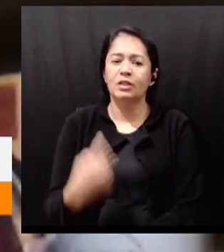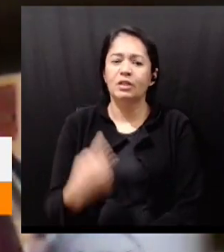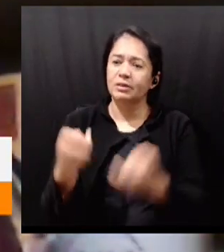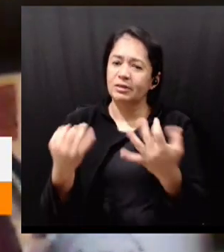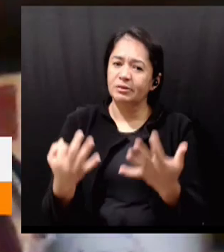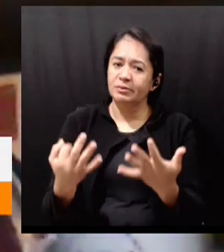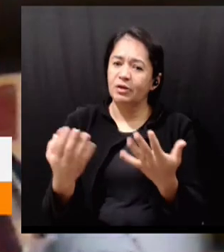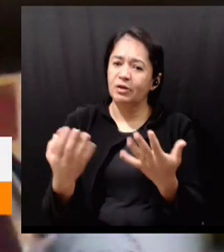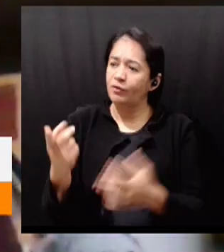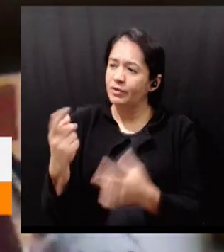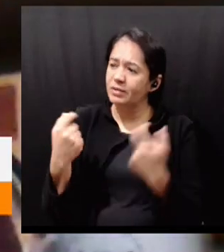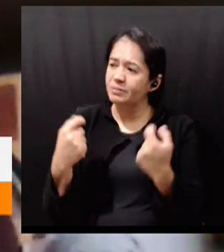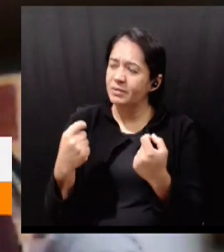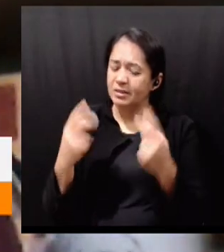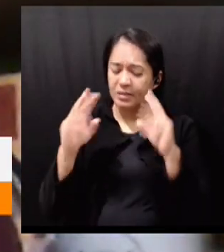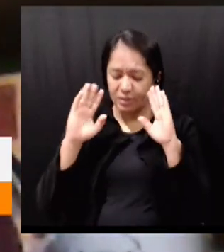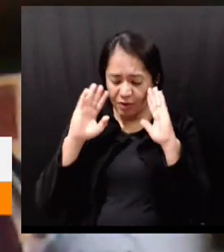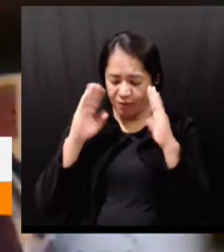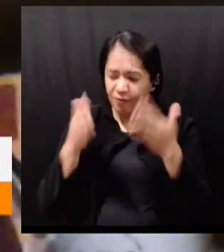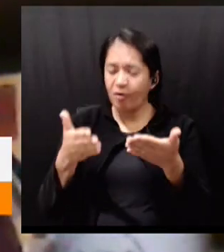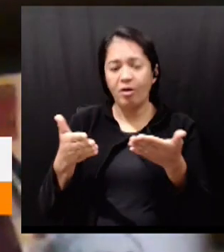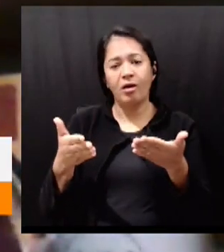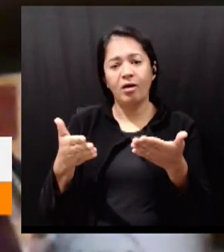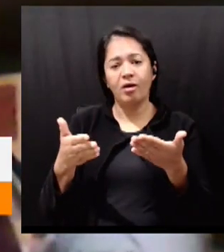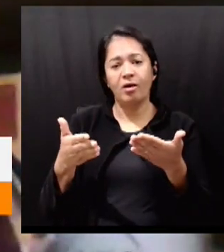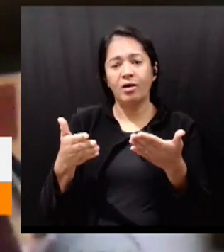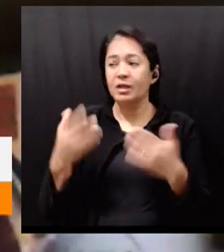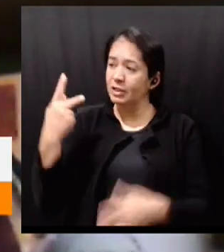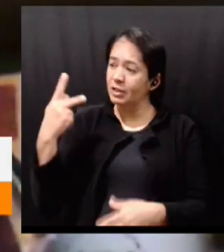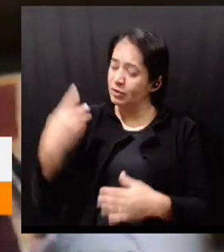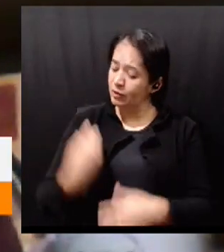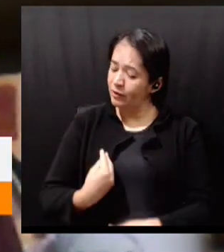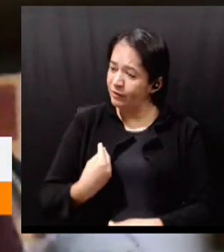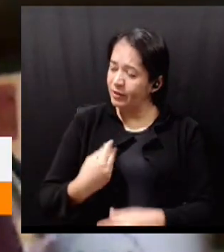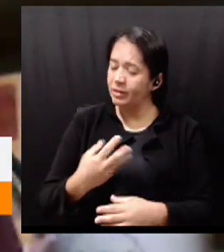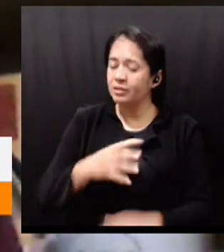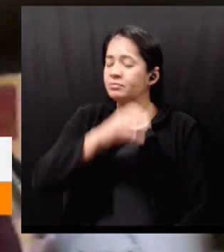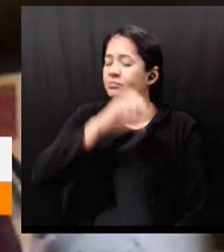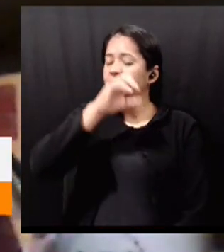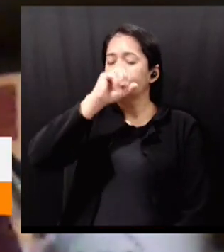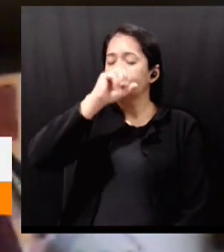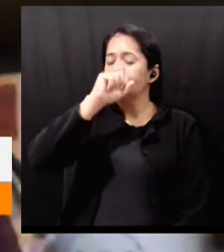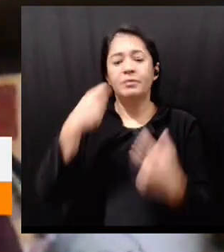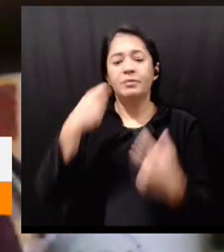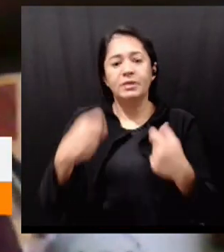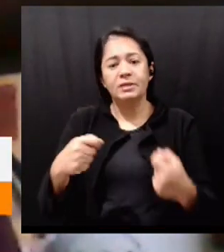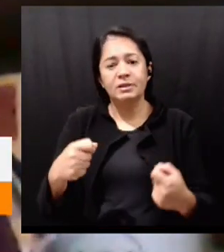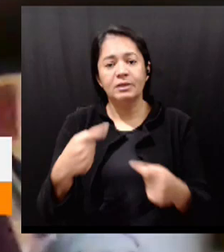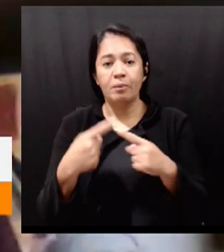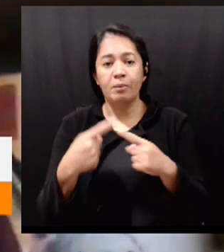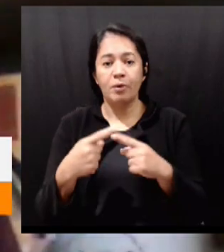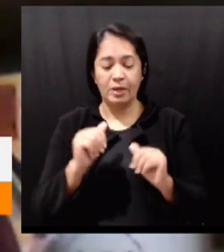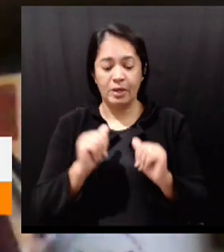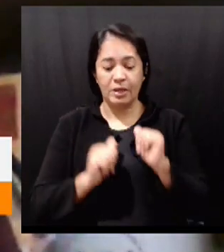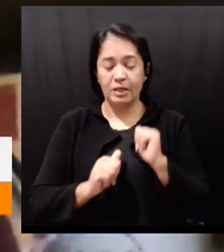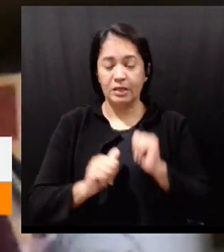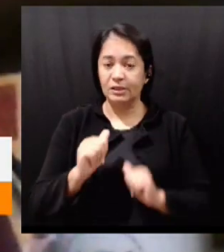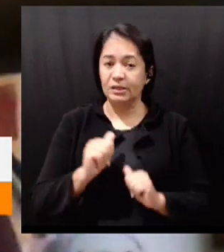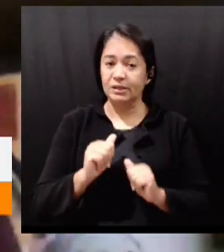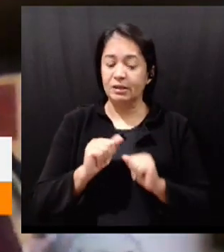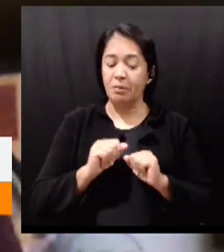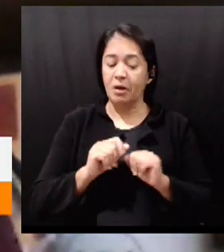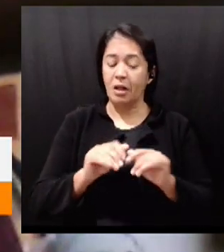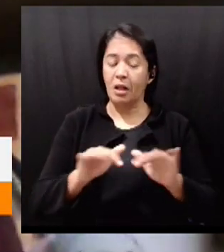para você precisa respirar, porque a ansiedade generalizada está tomando conta,